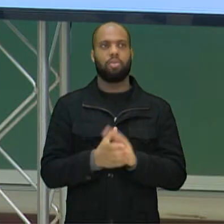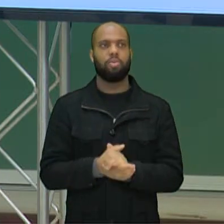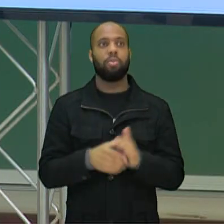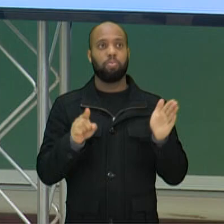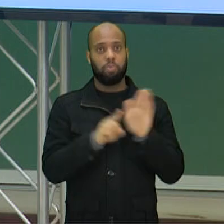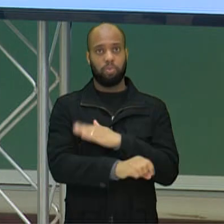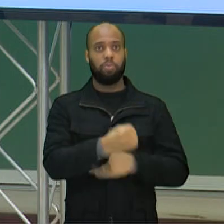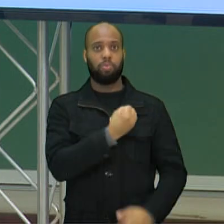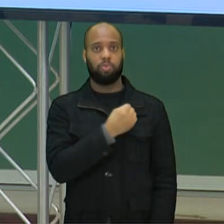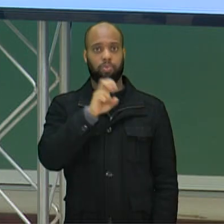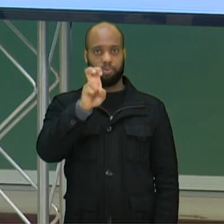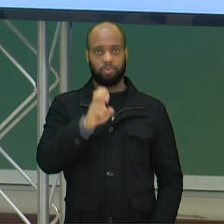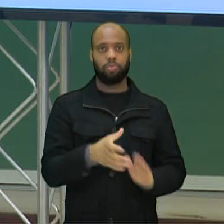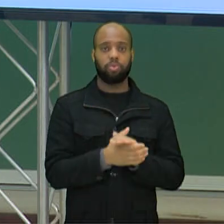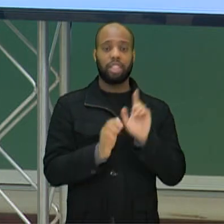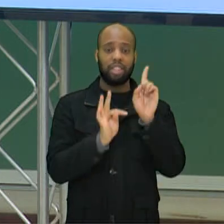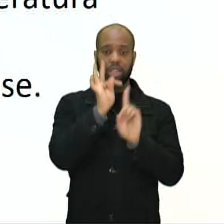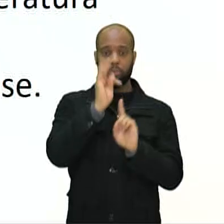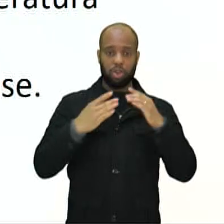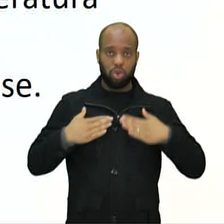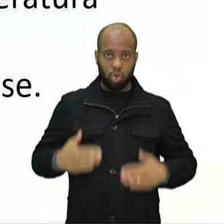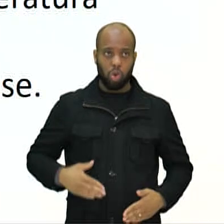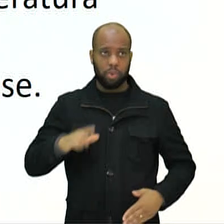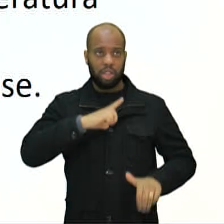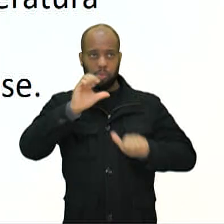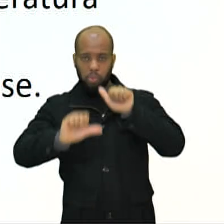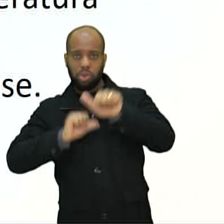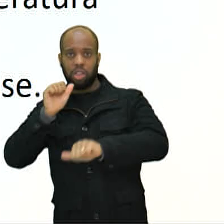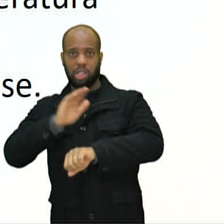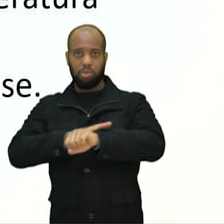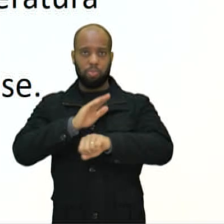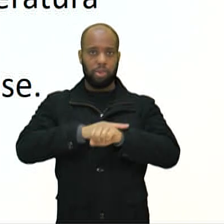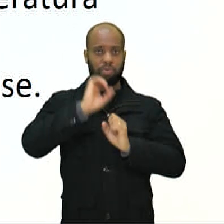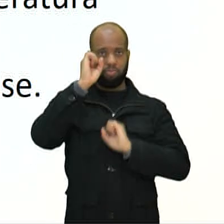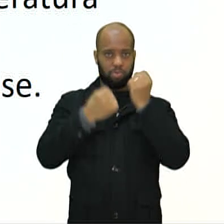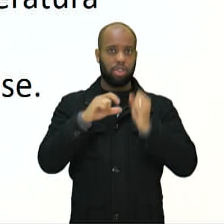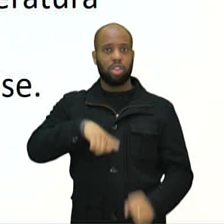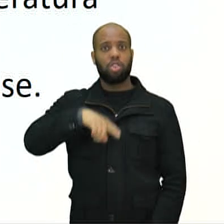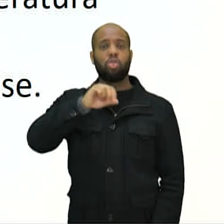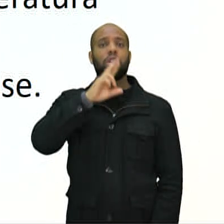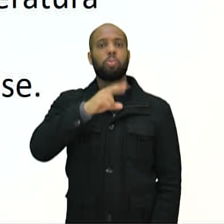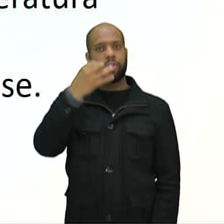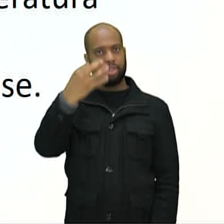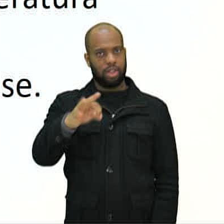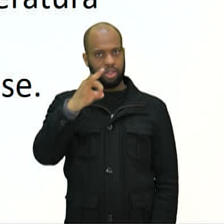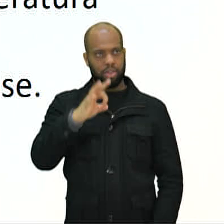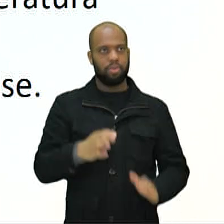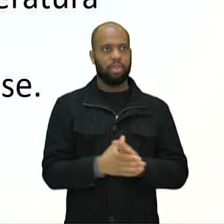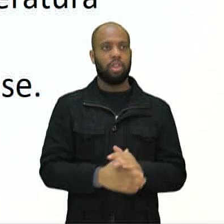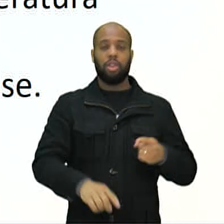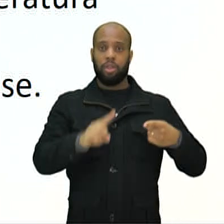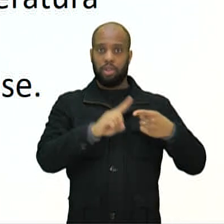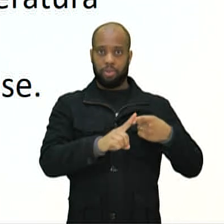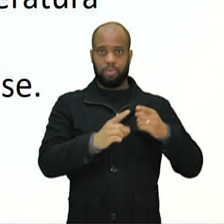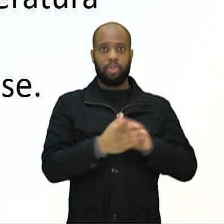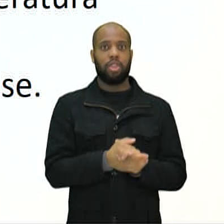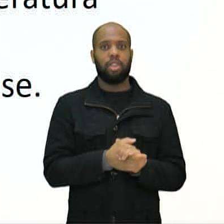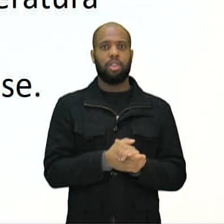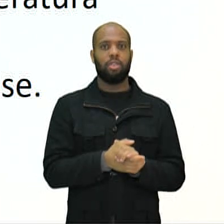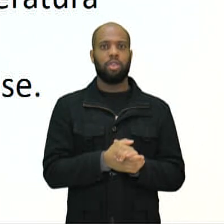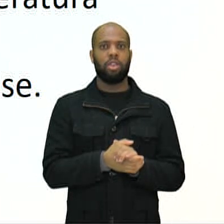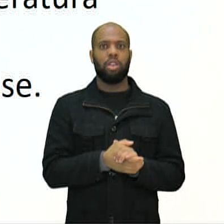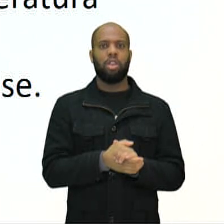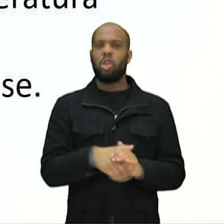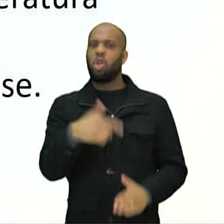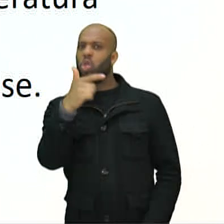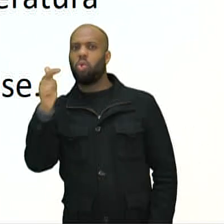Quiz 5. A temperatura corporal sofre alterações durante o exercício físico. Assinale a alternativa mais adequada. A letra A. Não ocorre produção